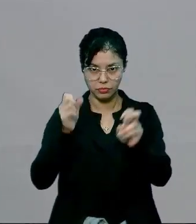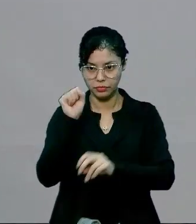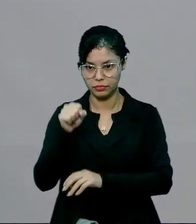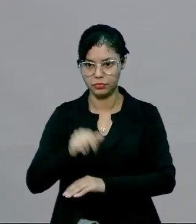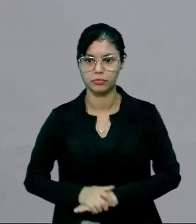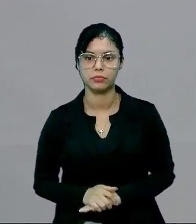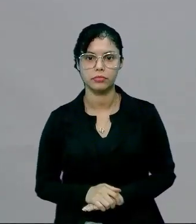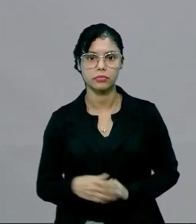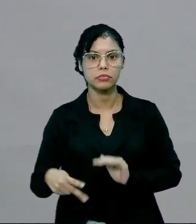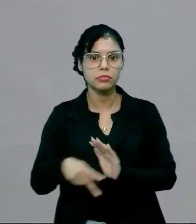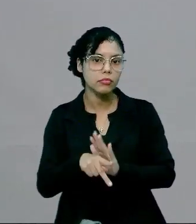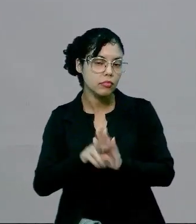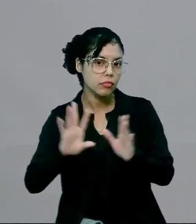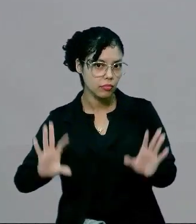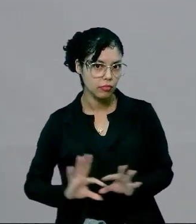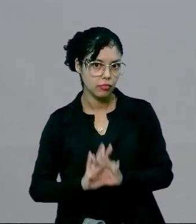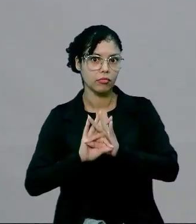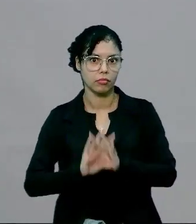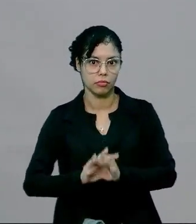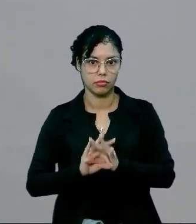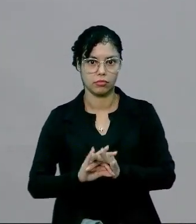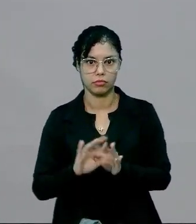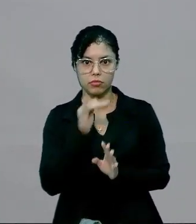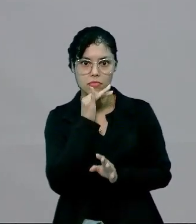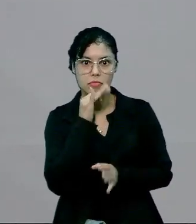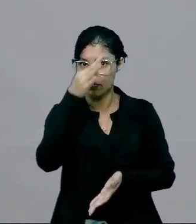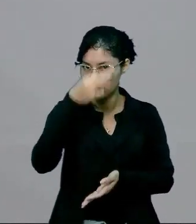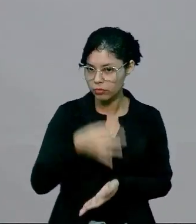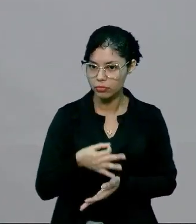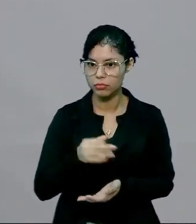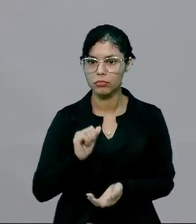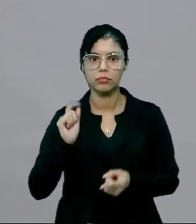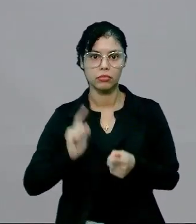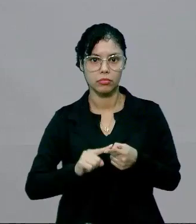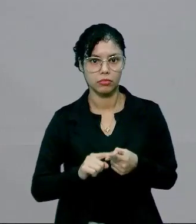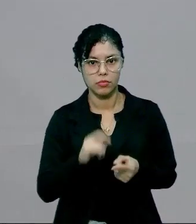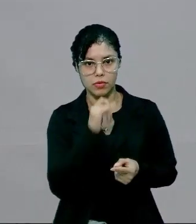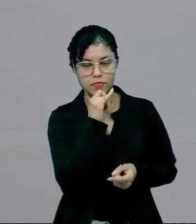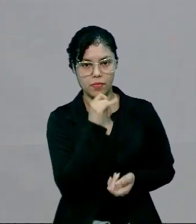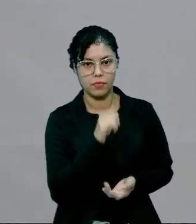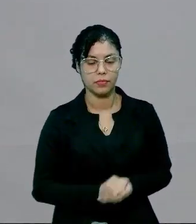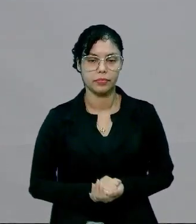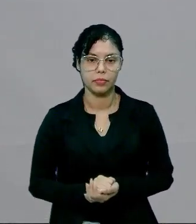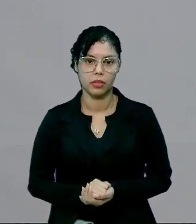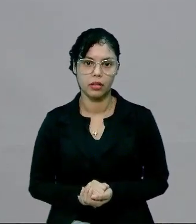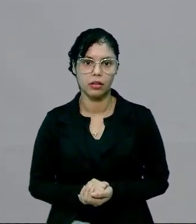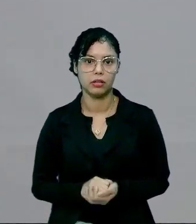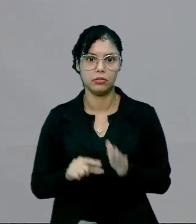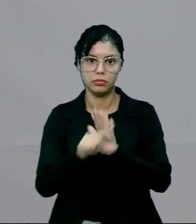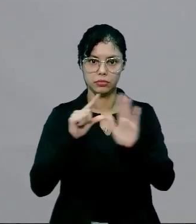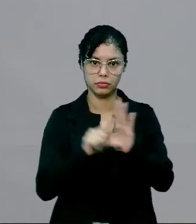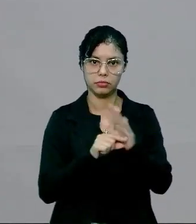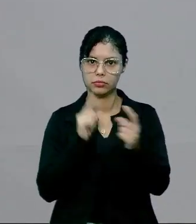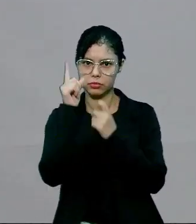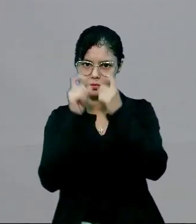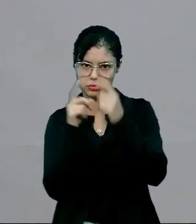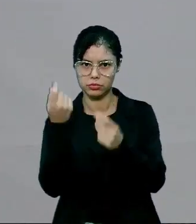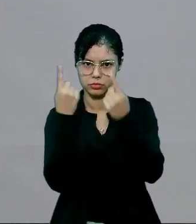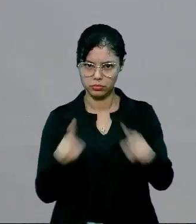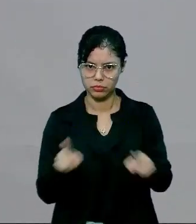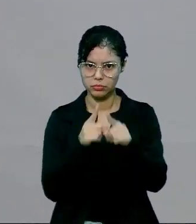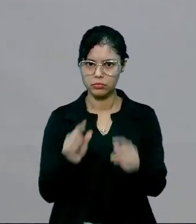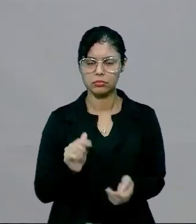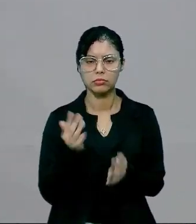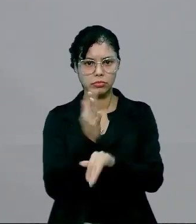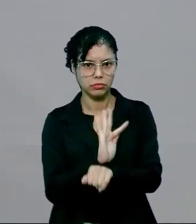sim. E que seja uma relação que, por exemplo, esteja correta, né? Porque tem gente, por exemplo, que decora algumas expressões de músicas,